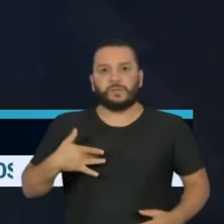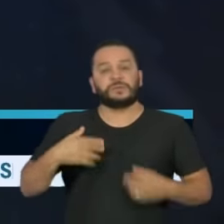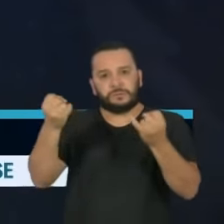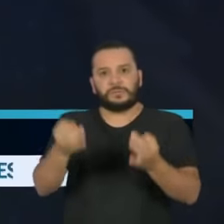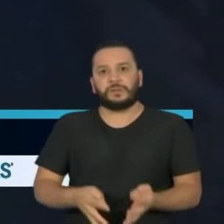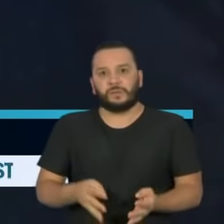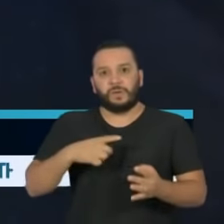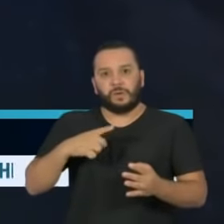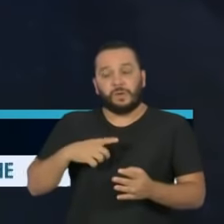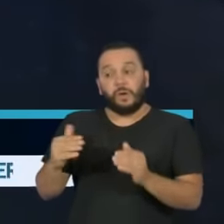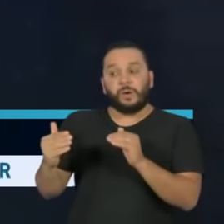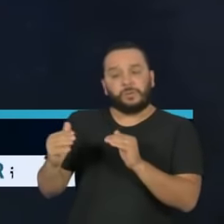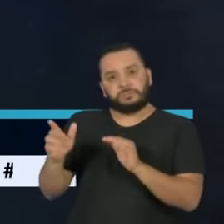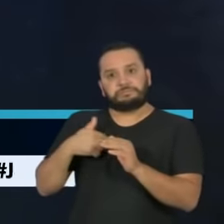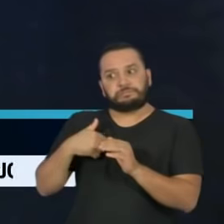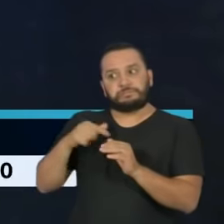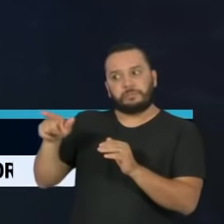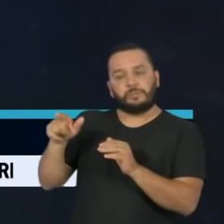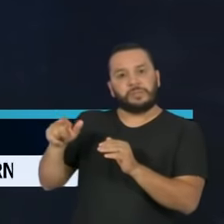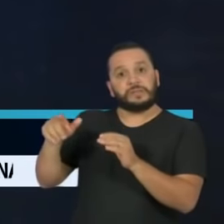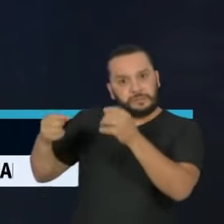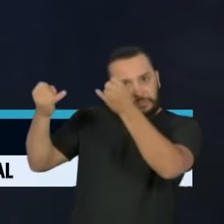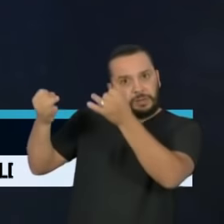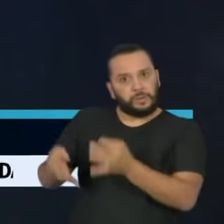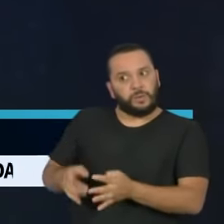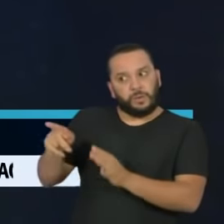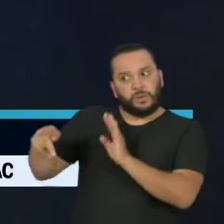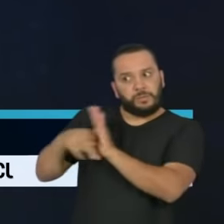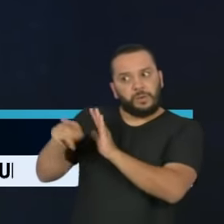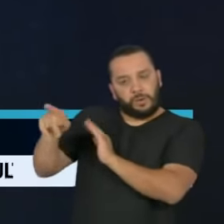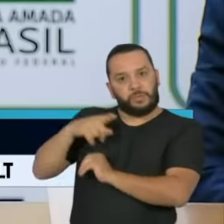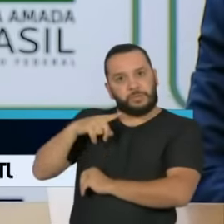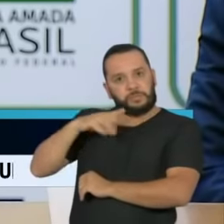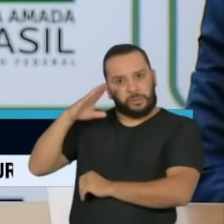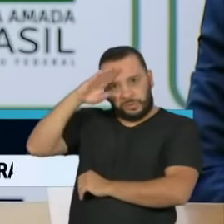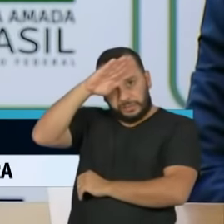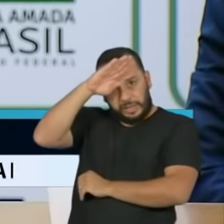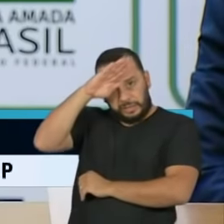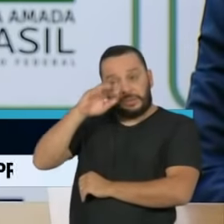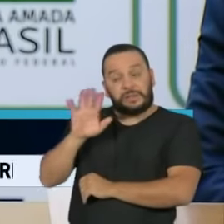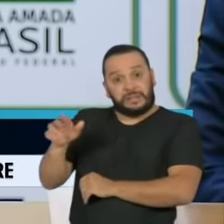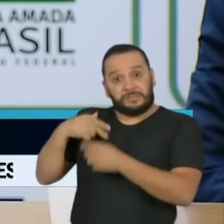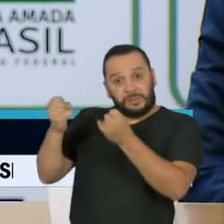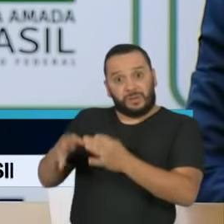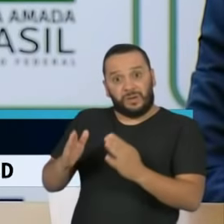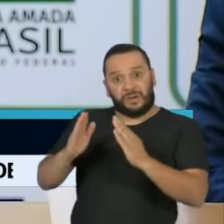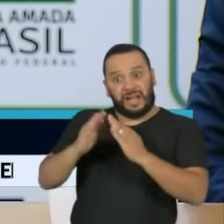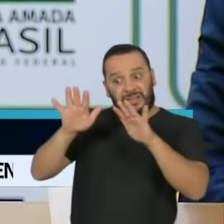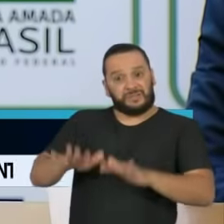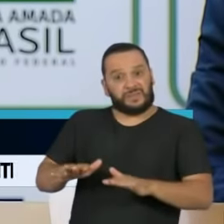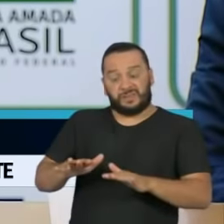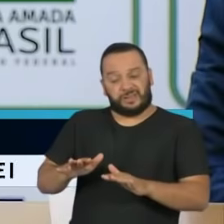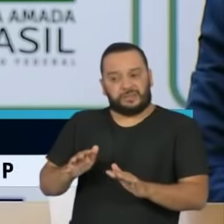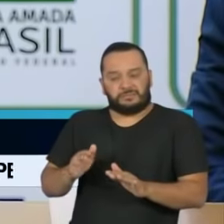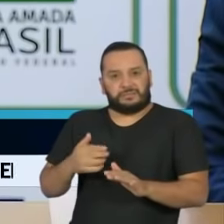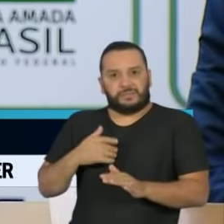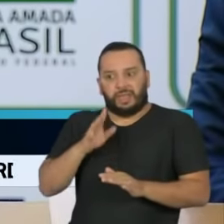discurso do presidente Bolsonaro e disse que as quarentenas foram precipitadas. O ministro da Saúde, Luiz Henrique